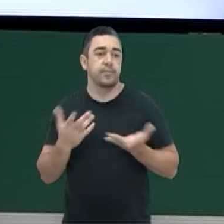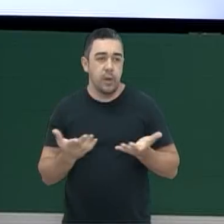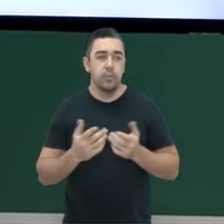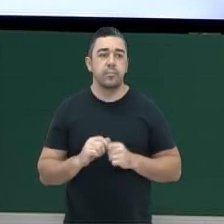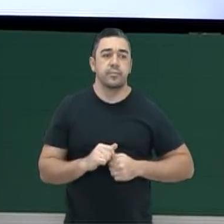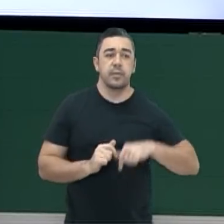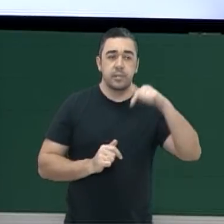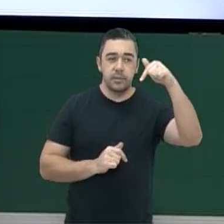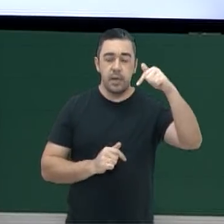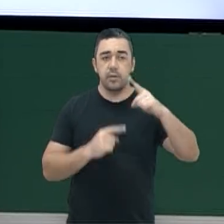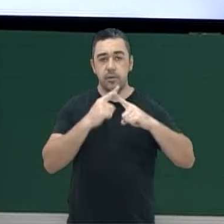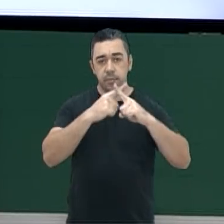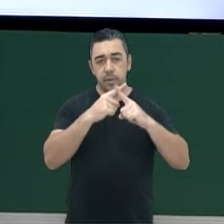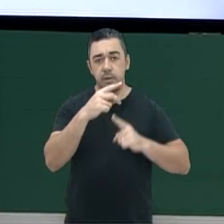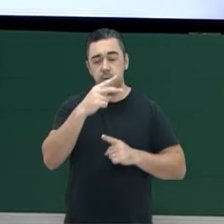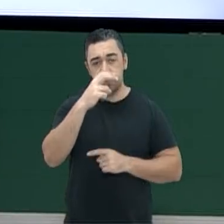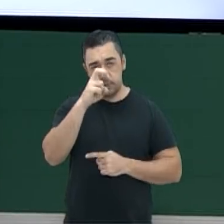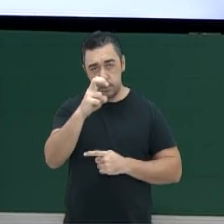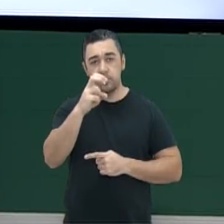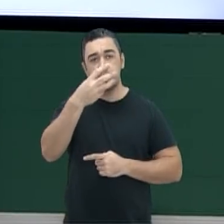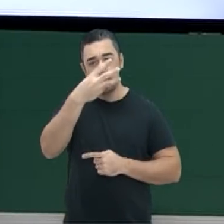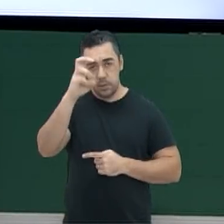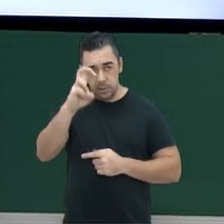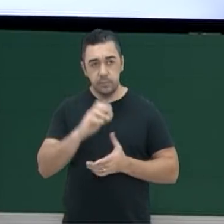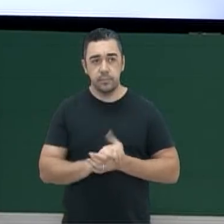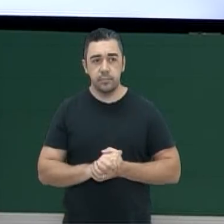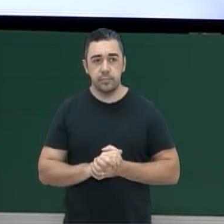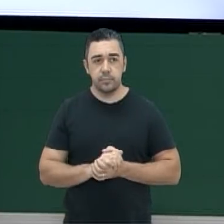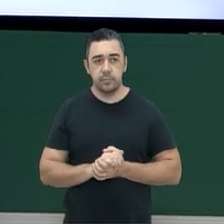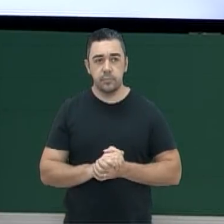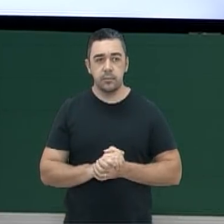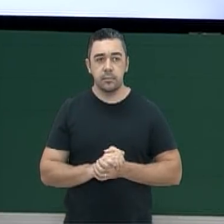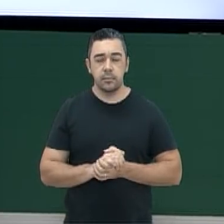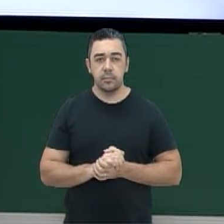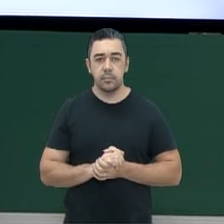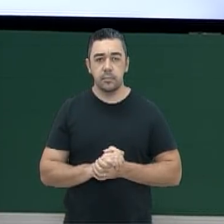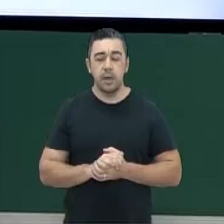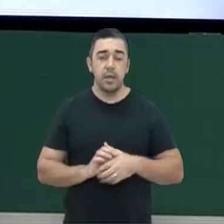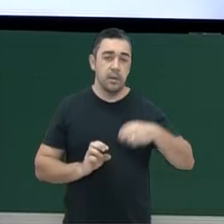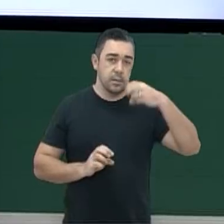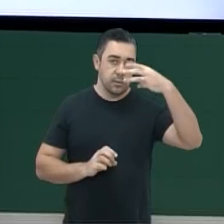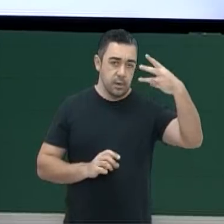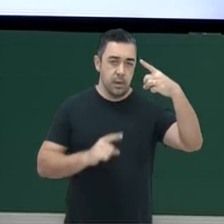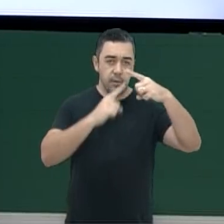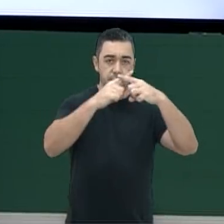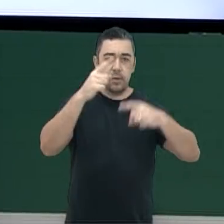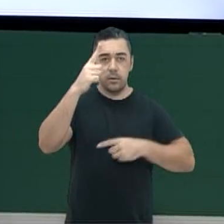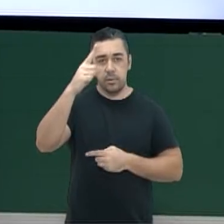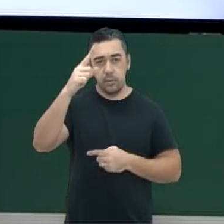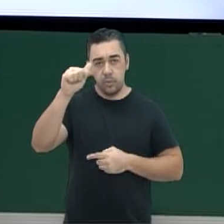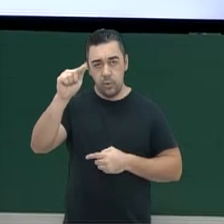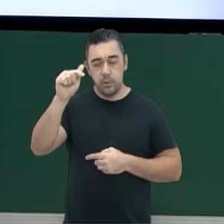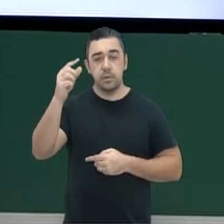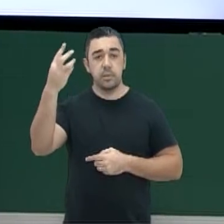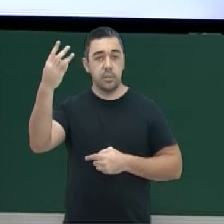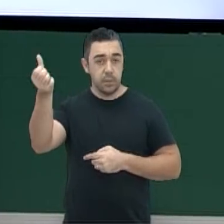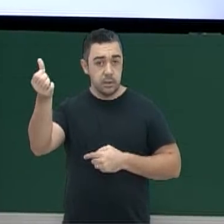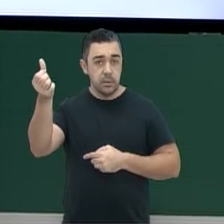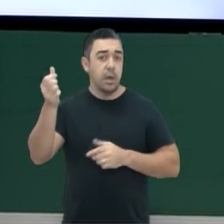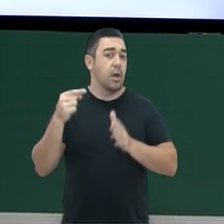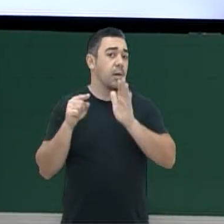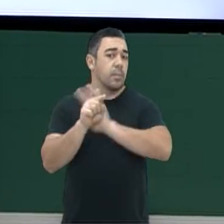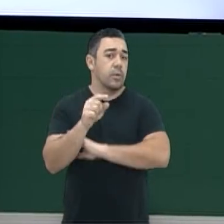35. 3 vezes 12, 36. Quem comeu mais? O que